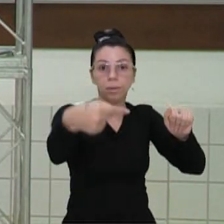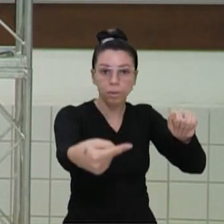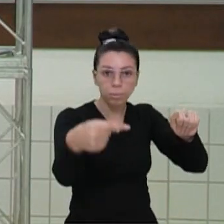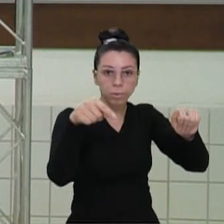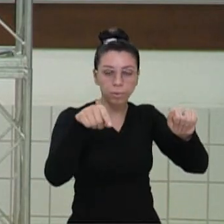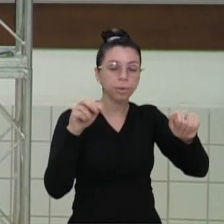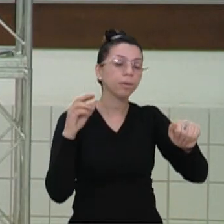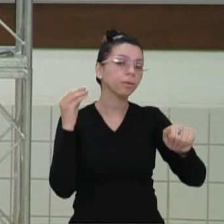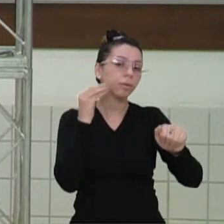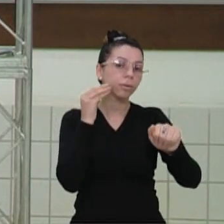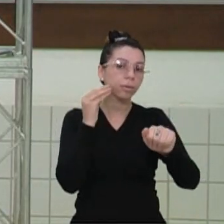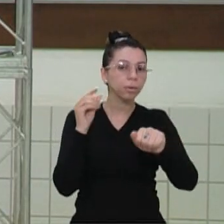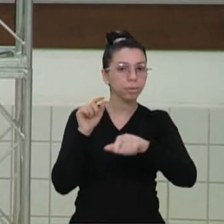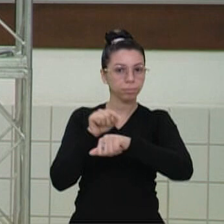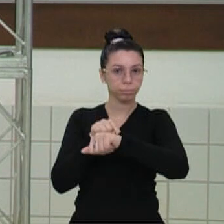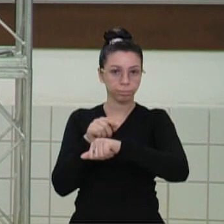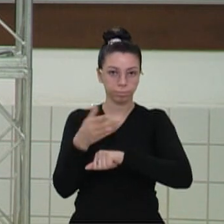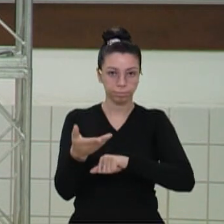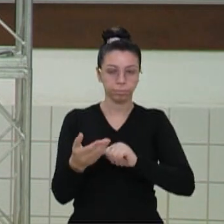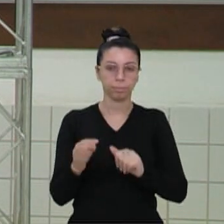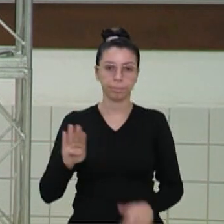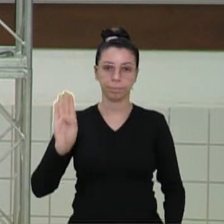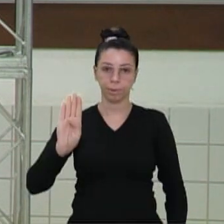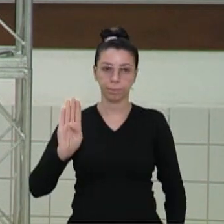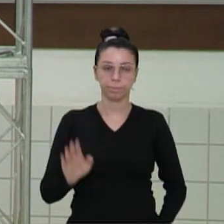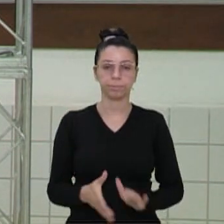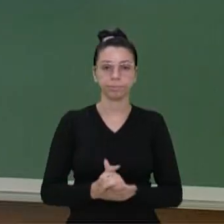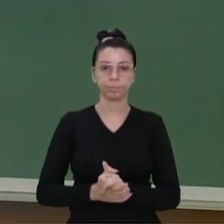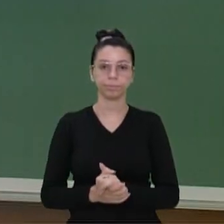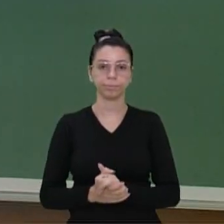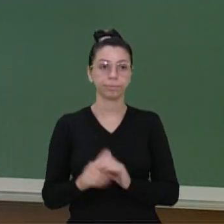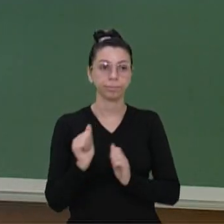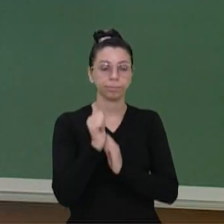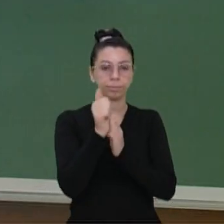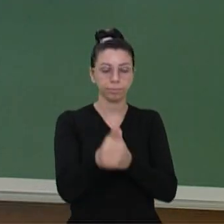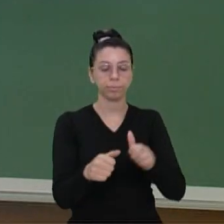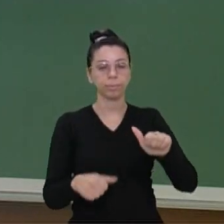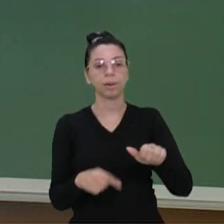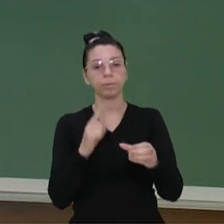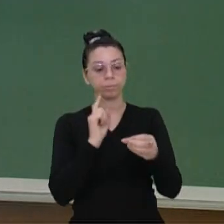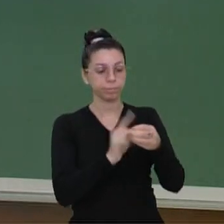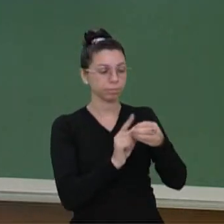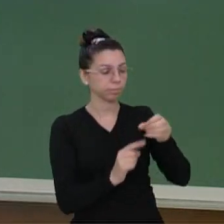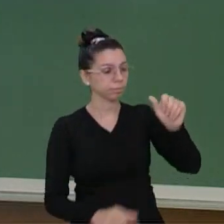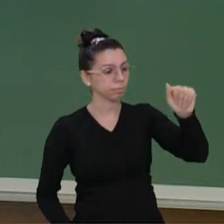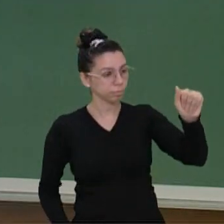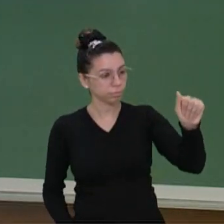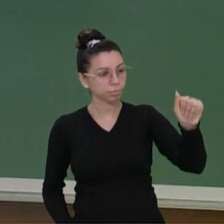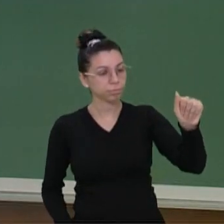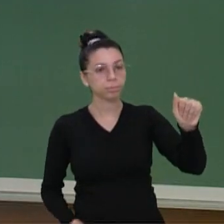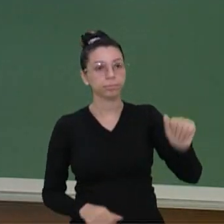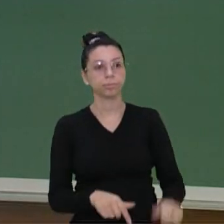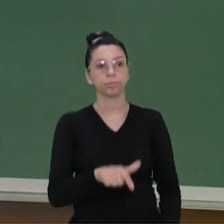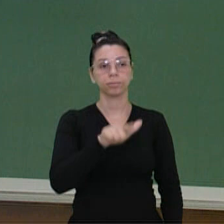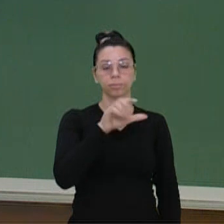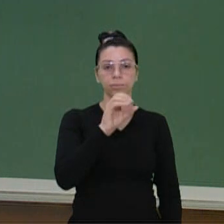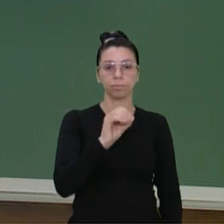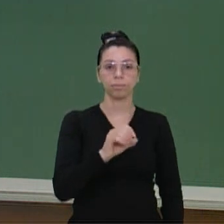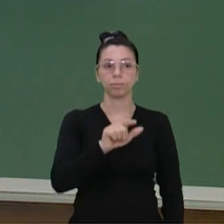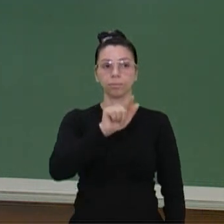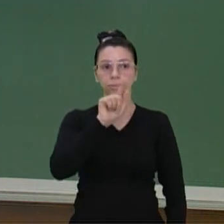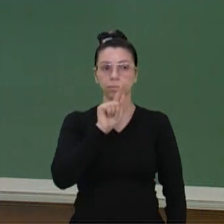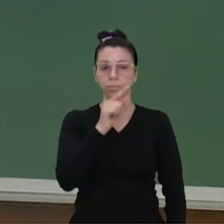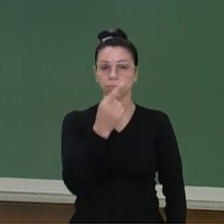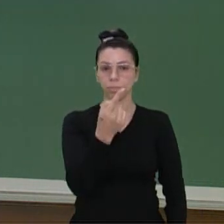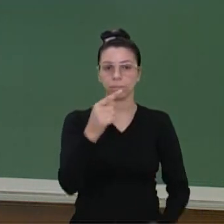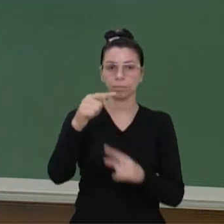depois vocês vão ter um tempinho para resolver na cidade B. Acompanha comigo. Na cidade A é log de 1 mais t elevado a